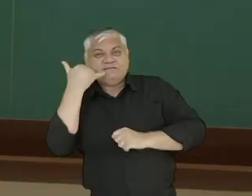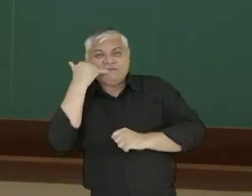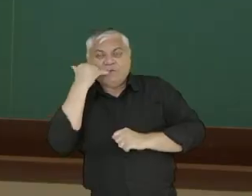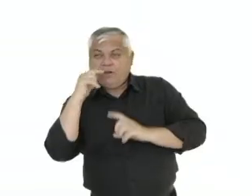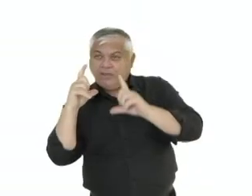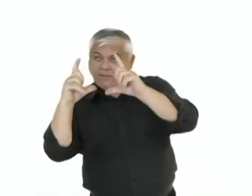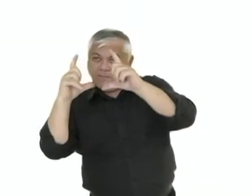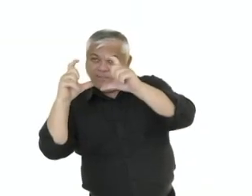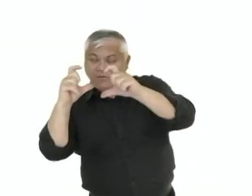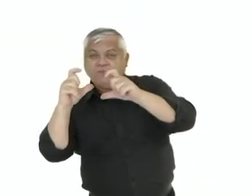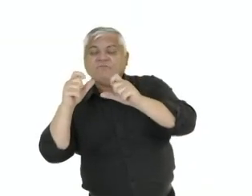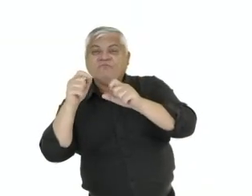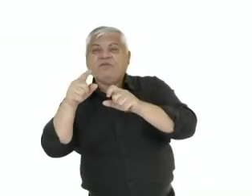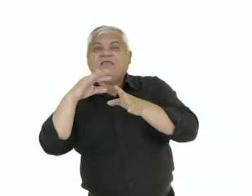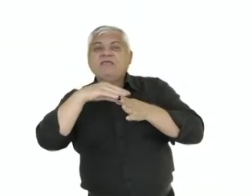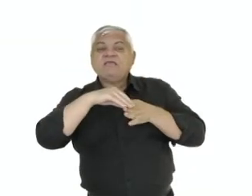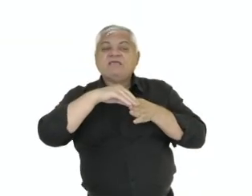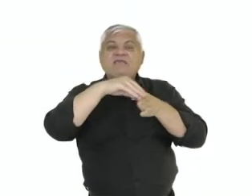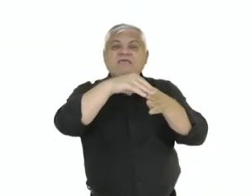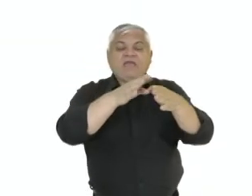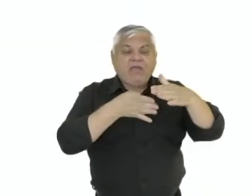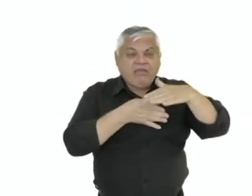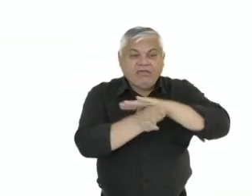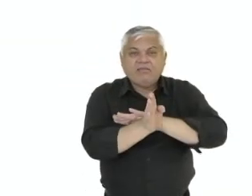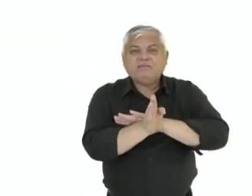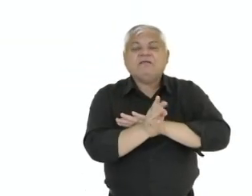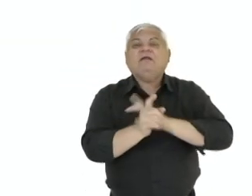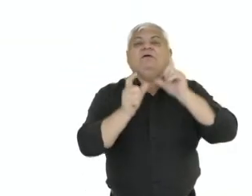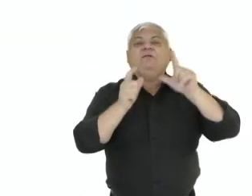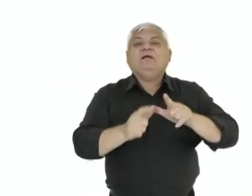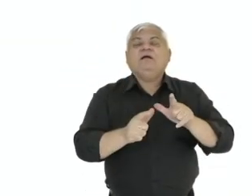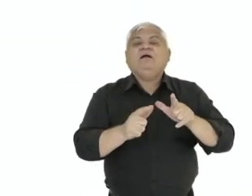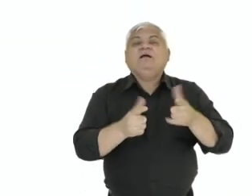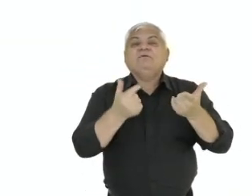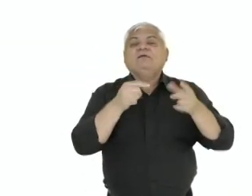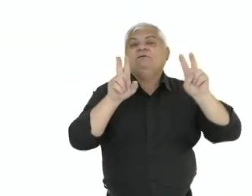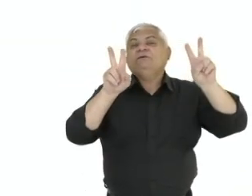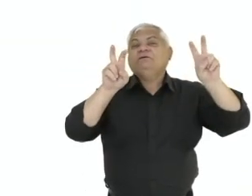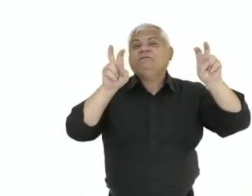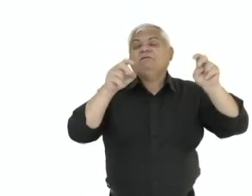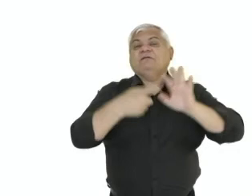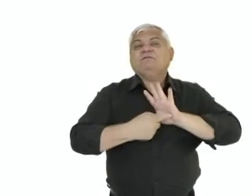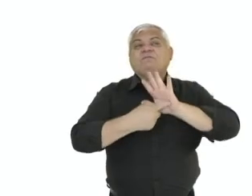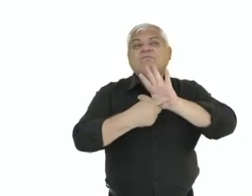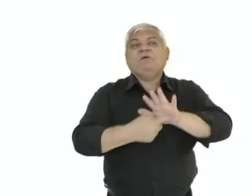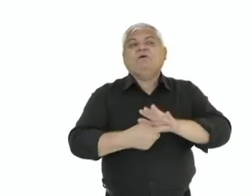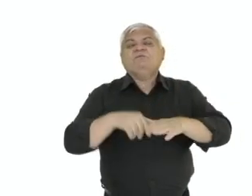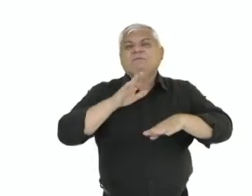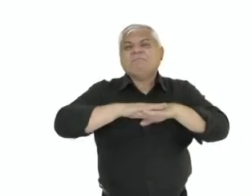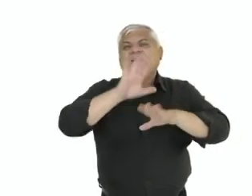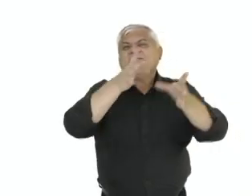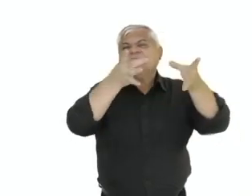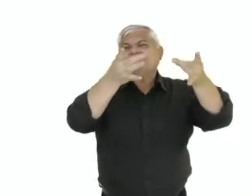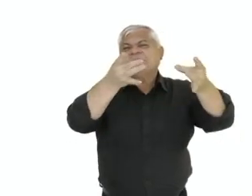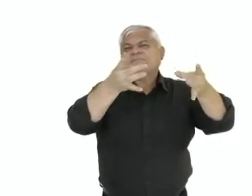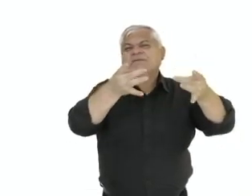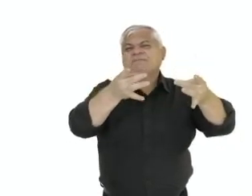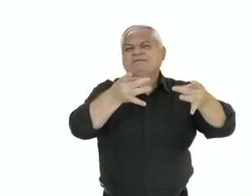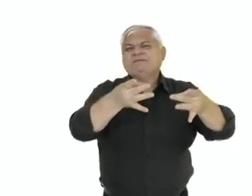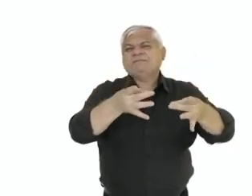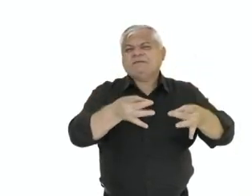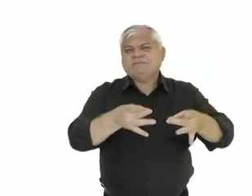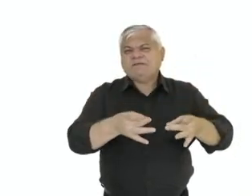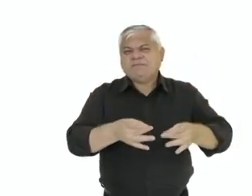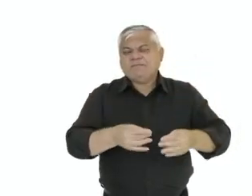aonde você vai ser direcionado para uma matéria aqui, ó, que mostra um pouco mais sobre o rompimento